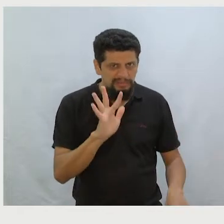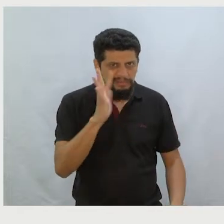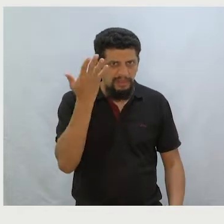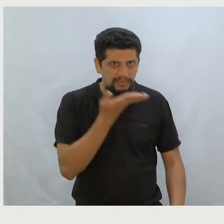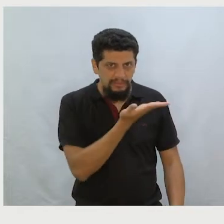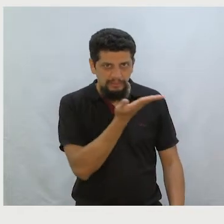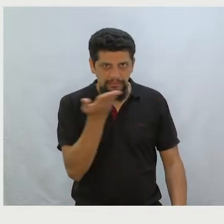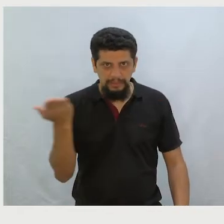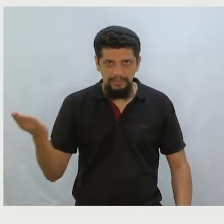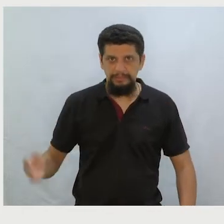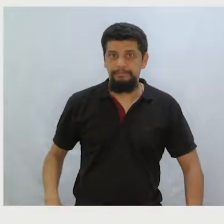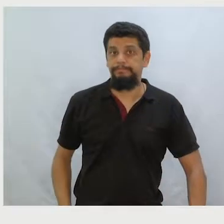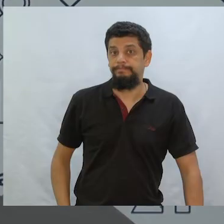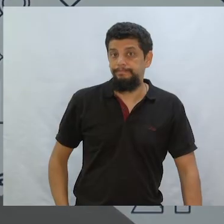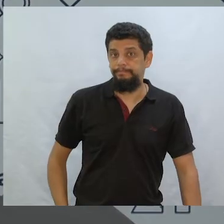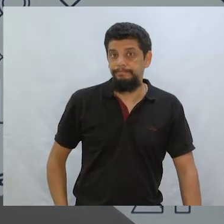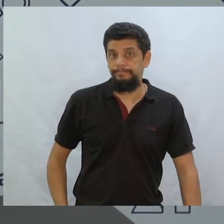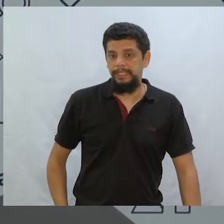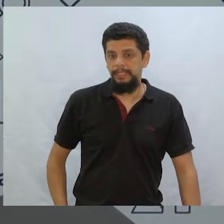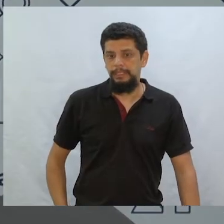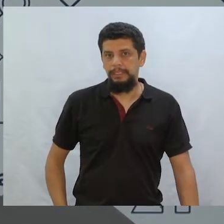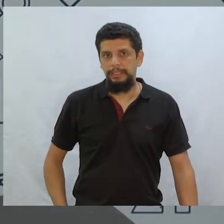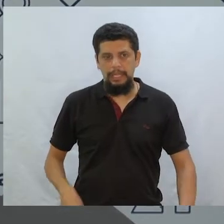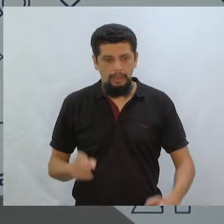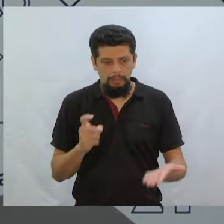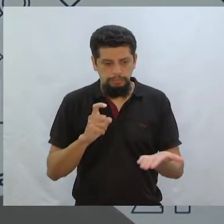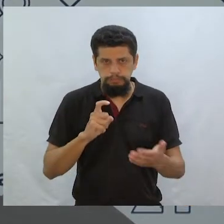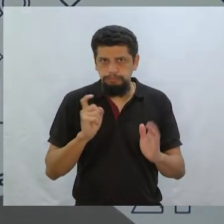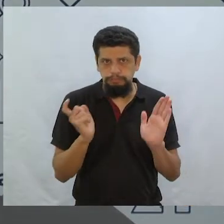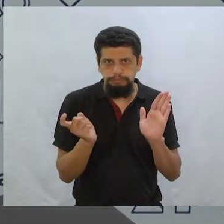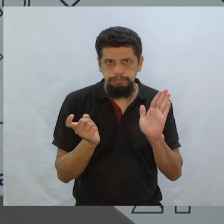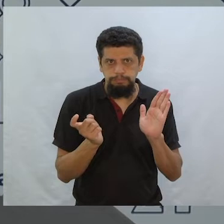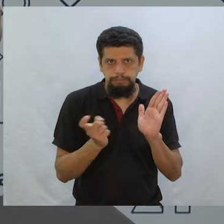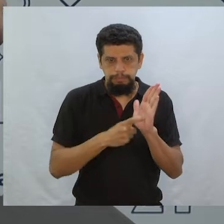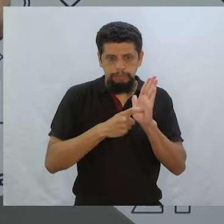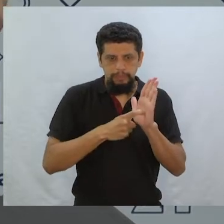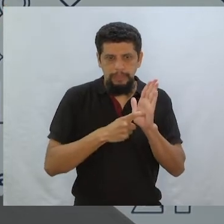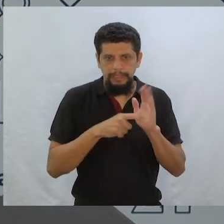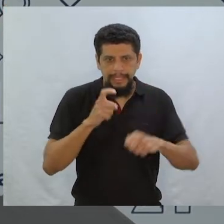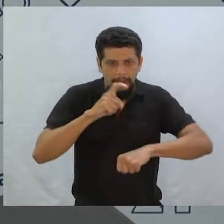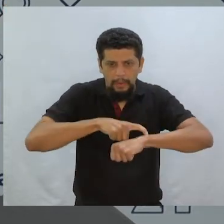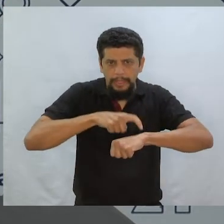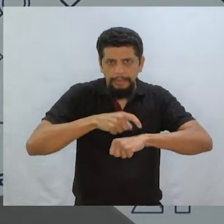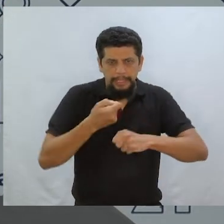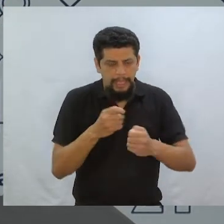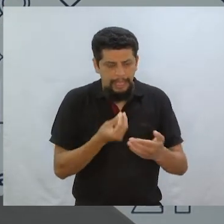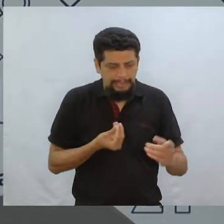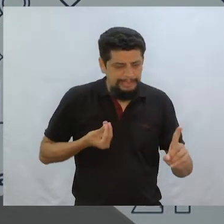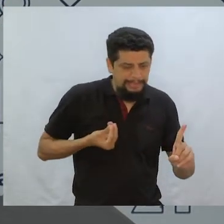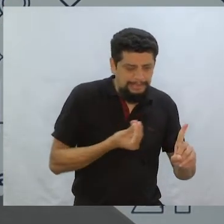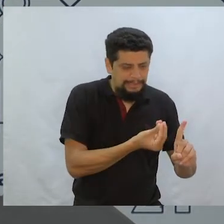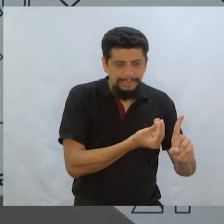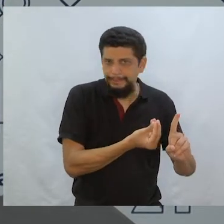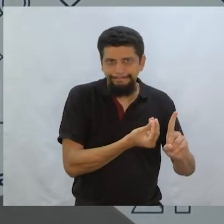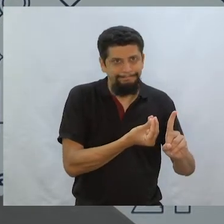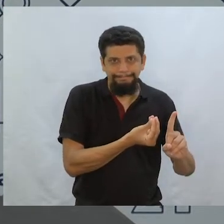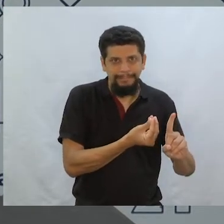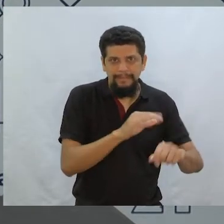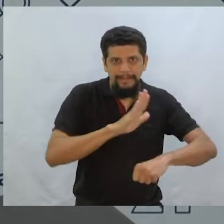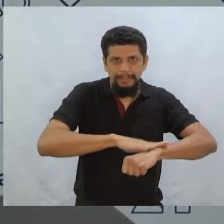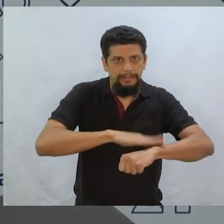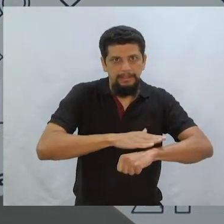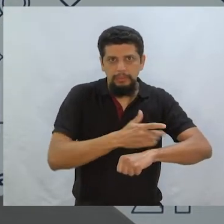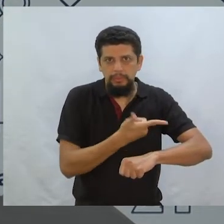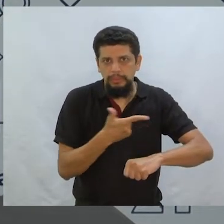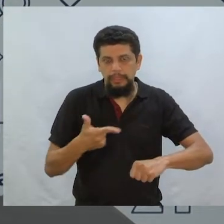aconteceu isso com vocês de ali bater o sinal ou na hora tinha que ser entregue alguma coisa em determinada